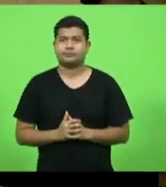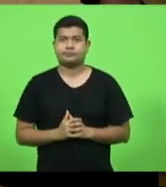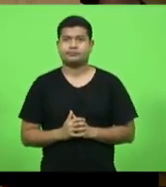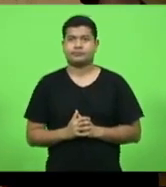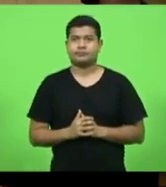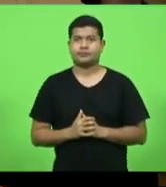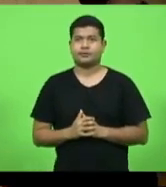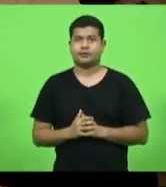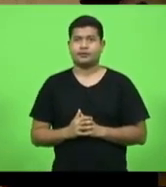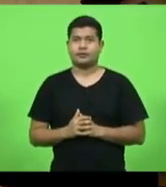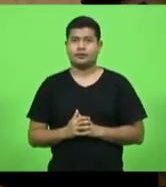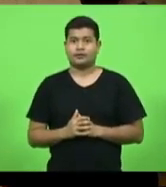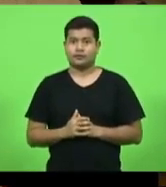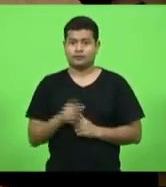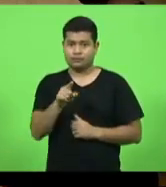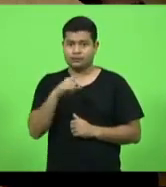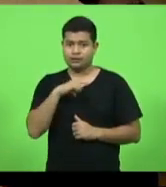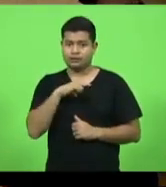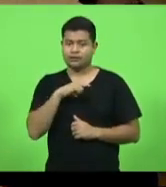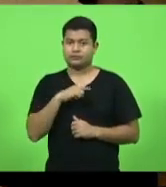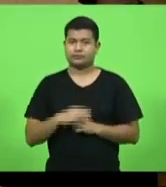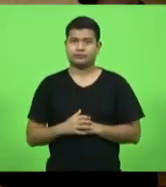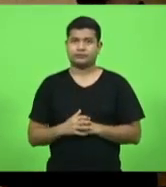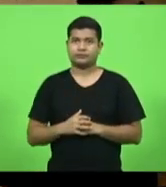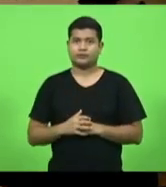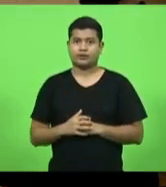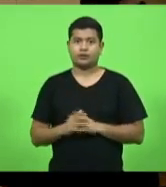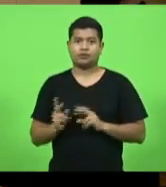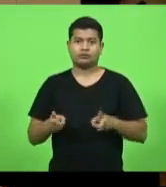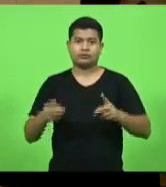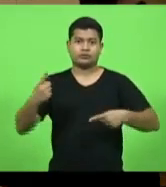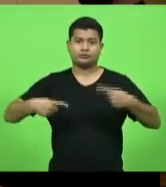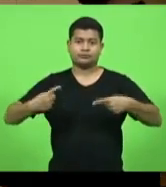Vossa Excelência, tem o tempo regimental. A matéria está em discussão.